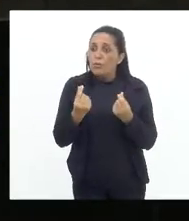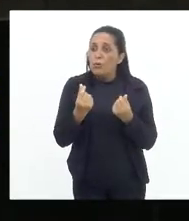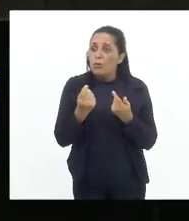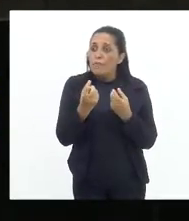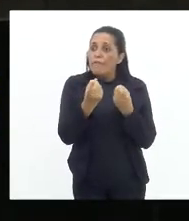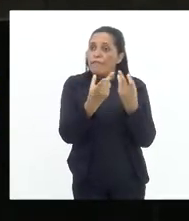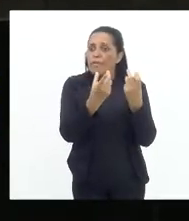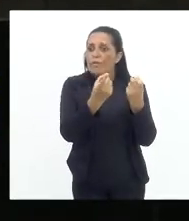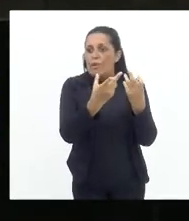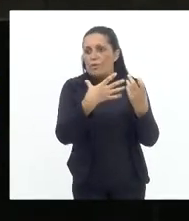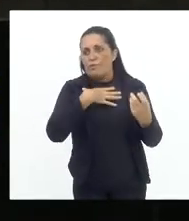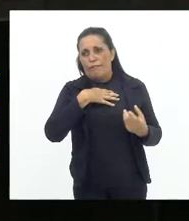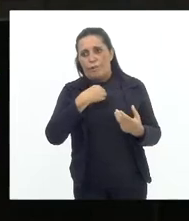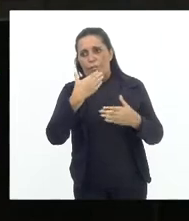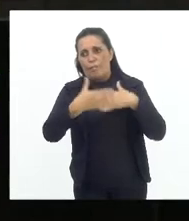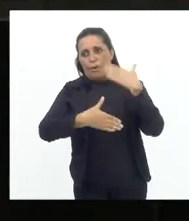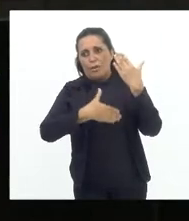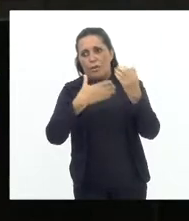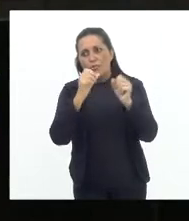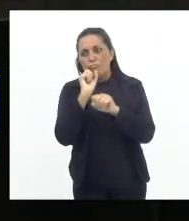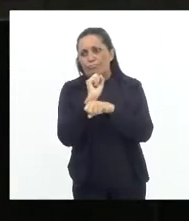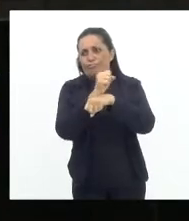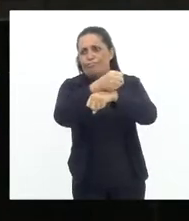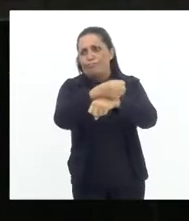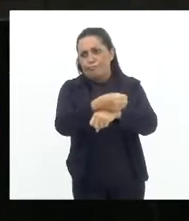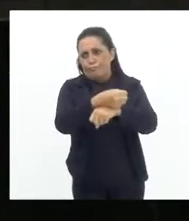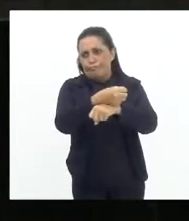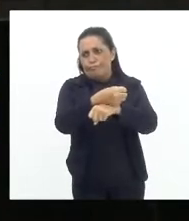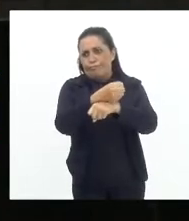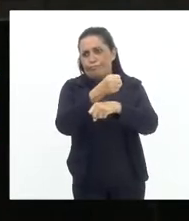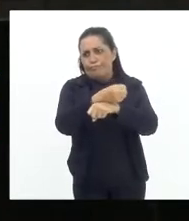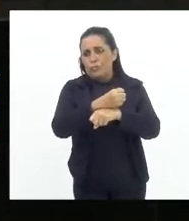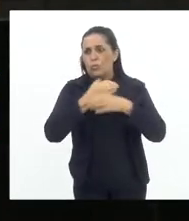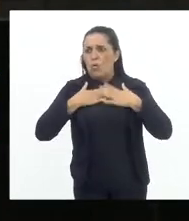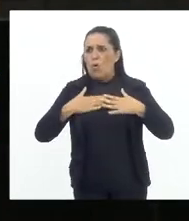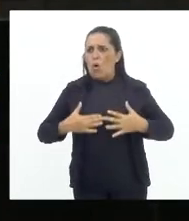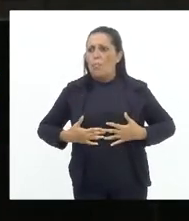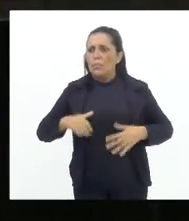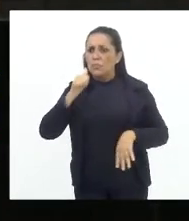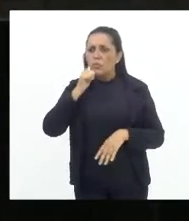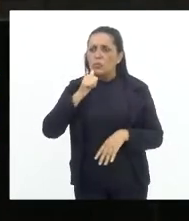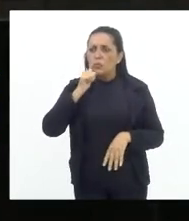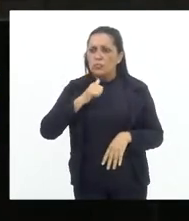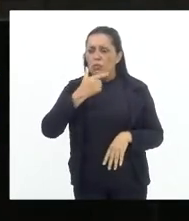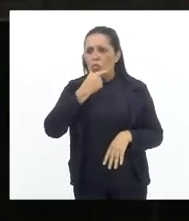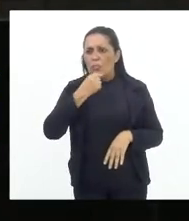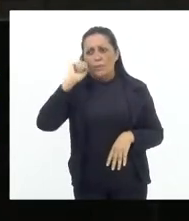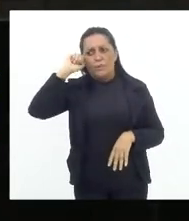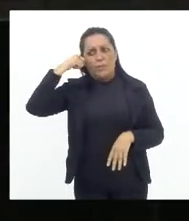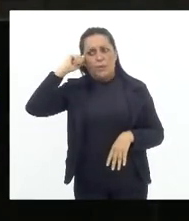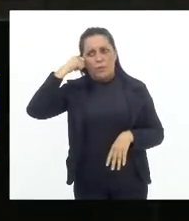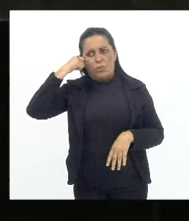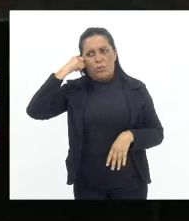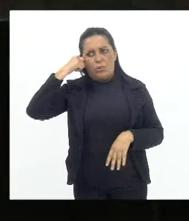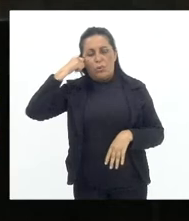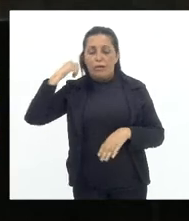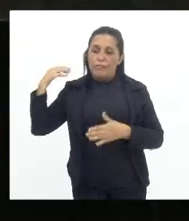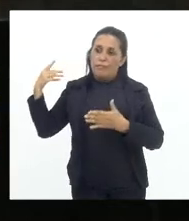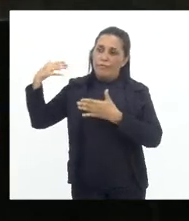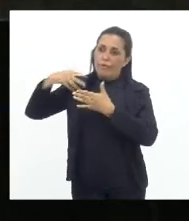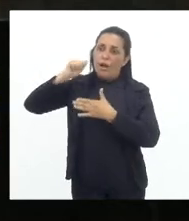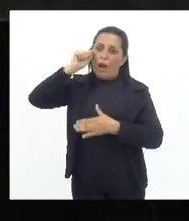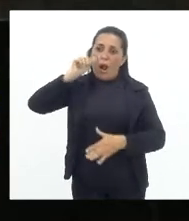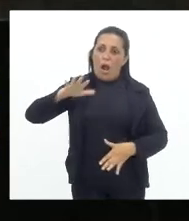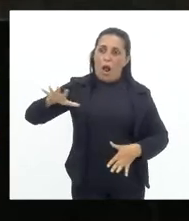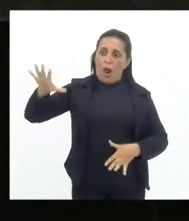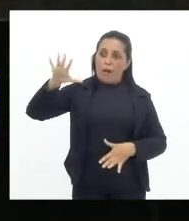na venda dos seus filhos num processo de escravização dos corpos de negros e negras vindos do continente africano